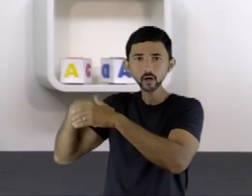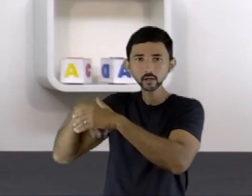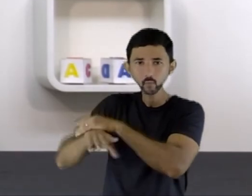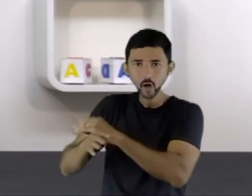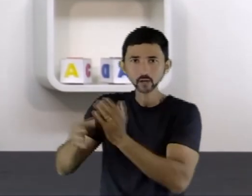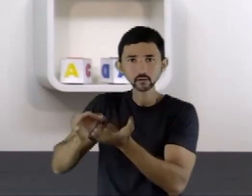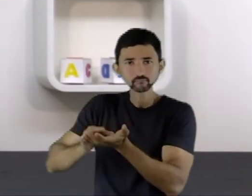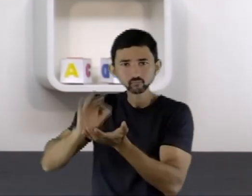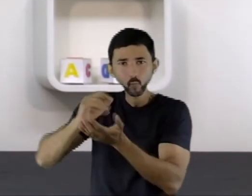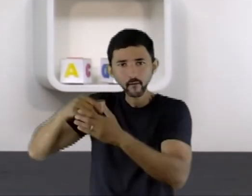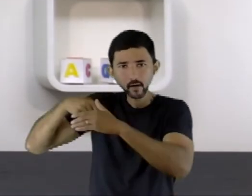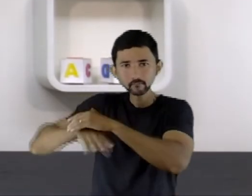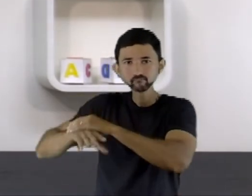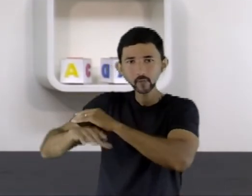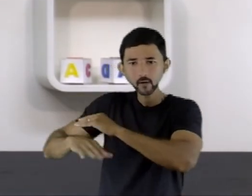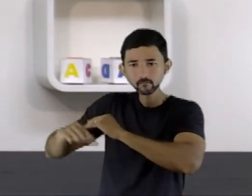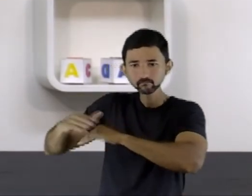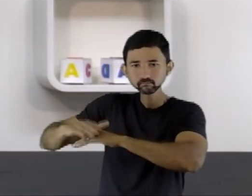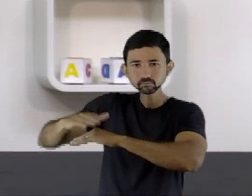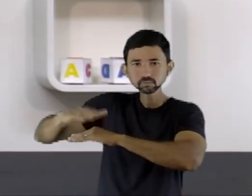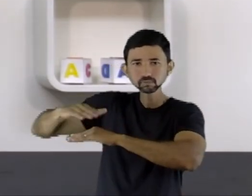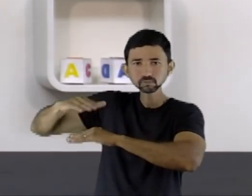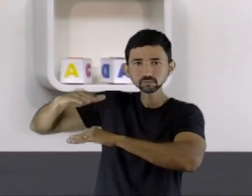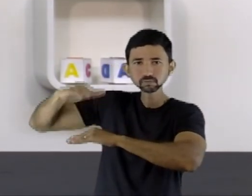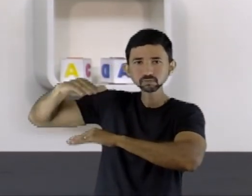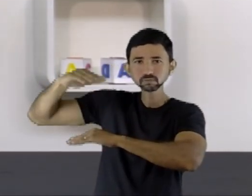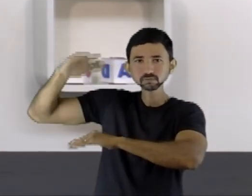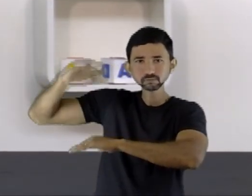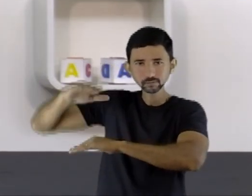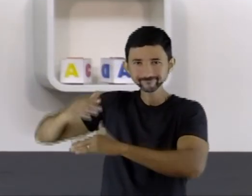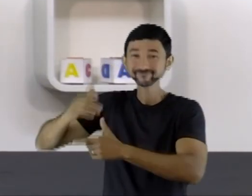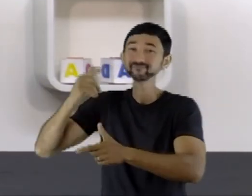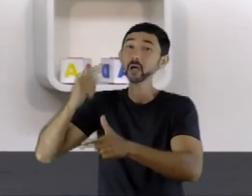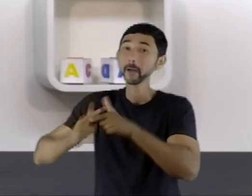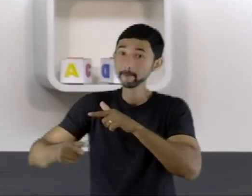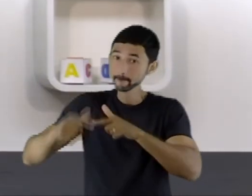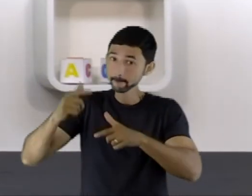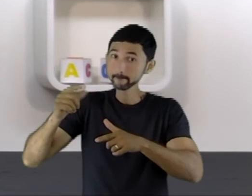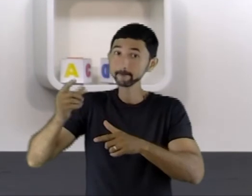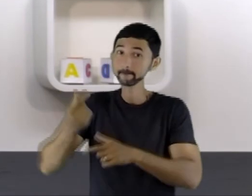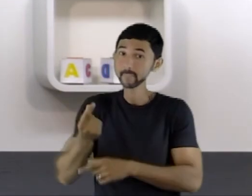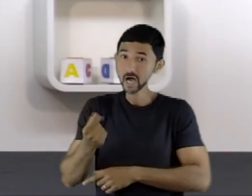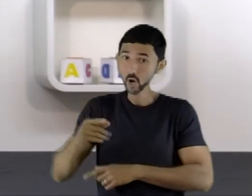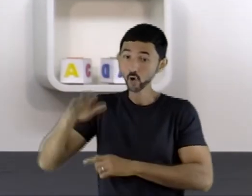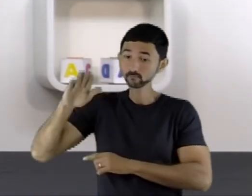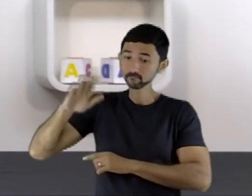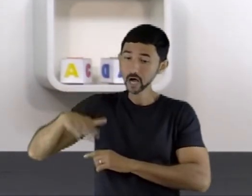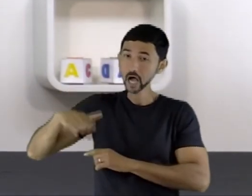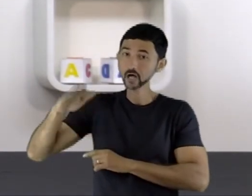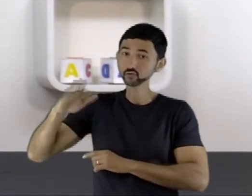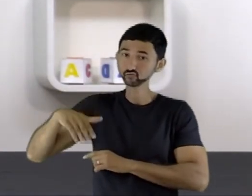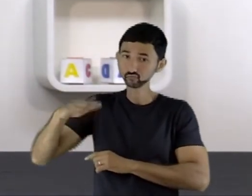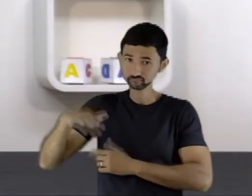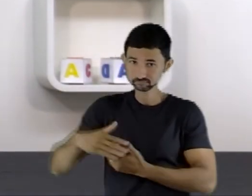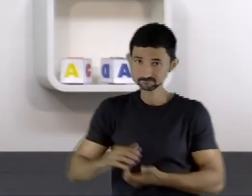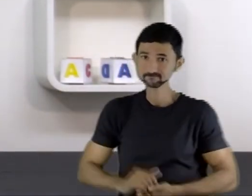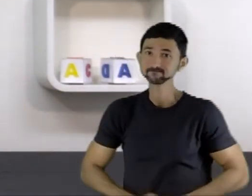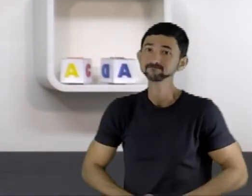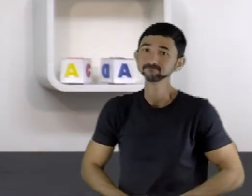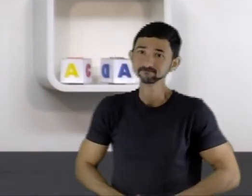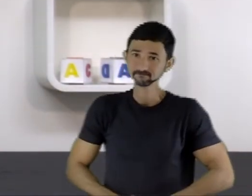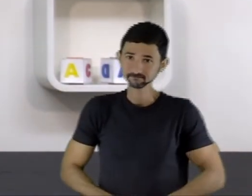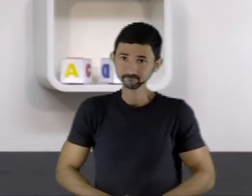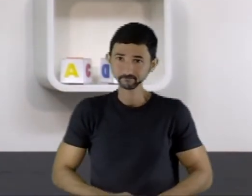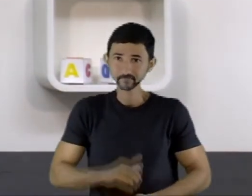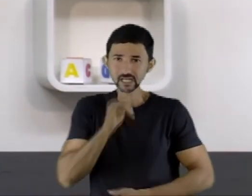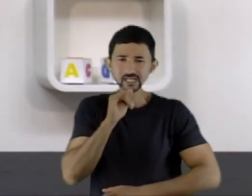a acumular, tá? Tem queda no preço. Leva os fazendeiros brasileiros à ruína, tá?